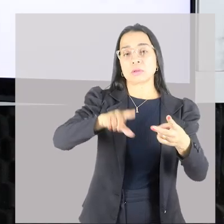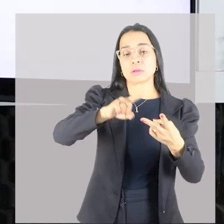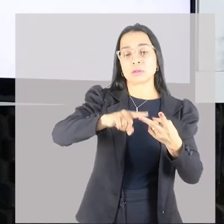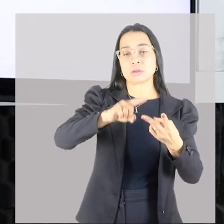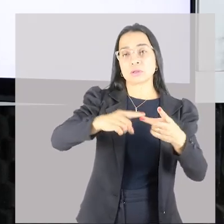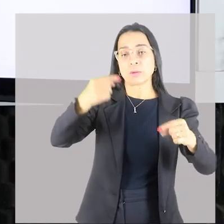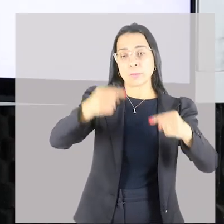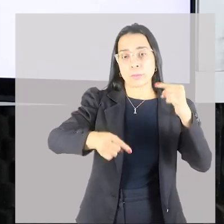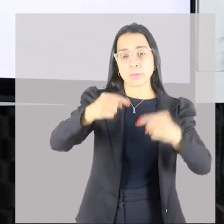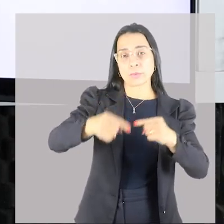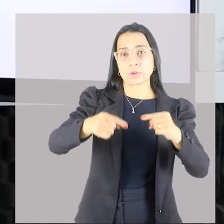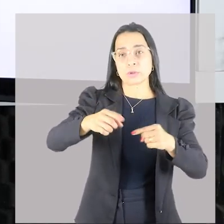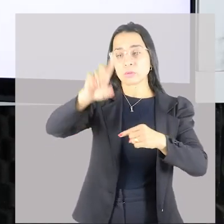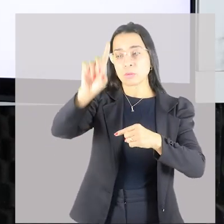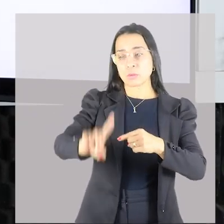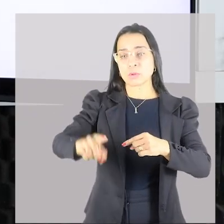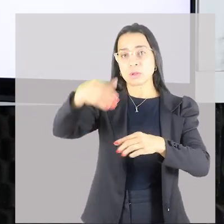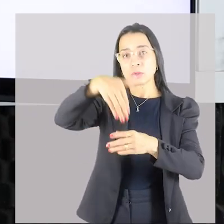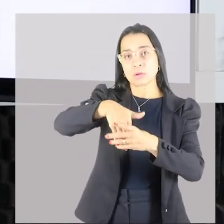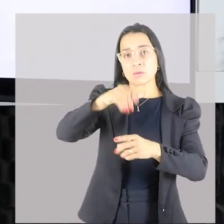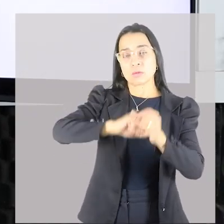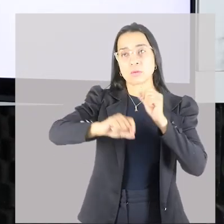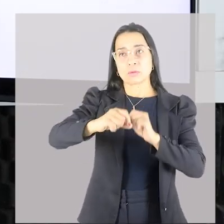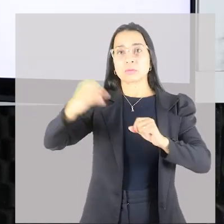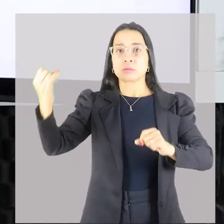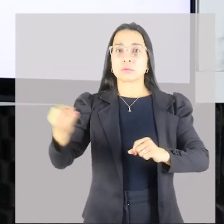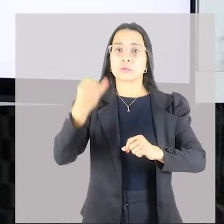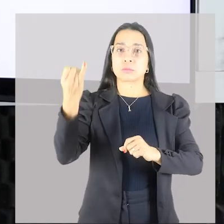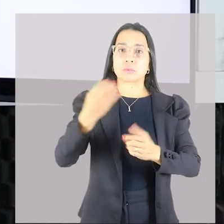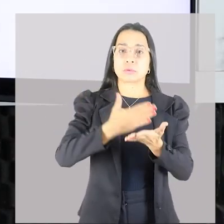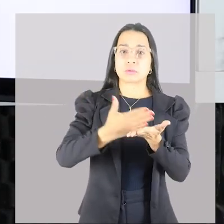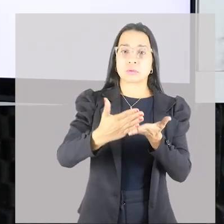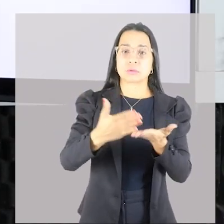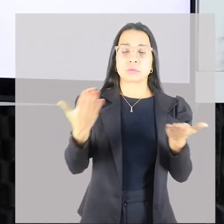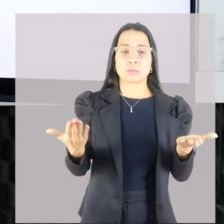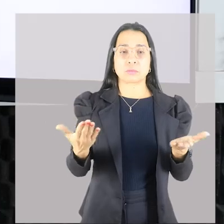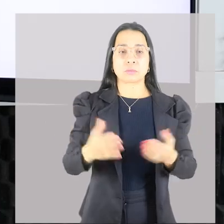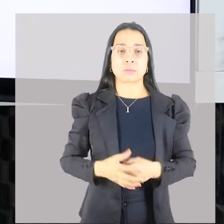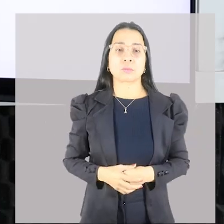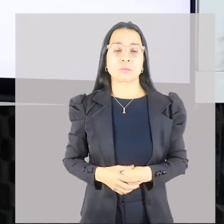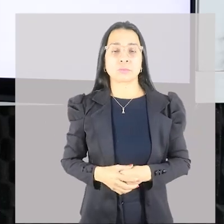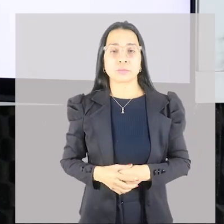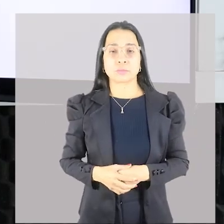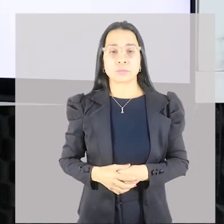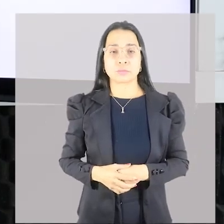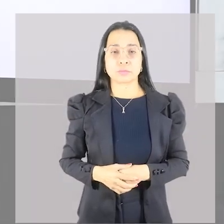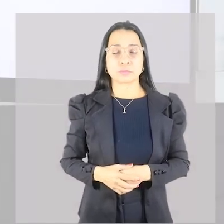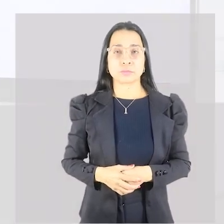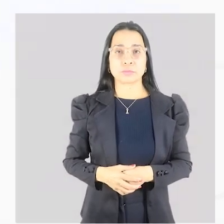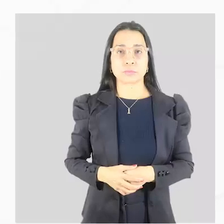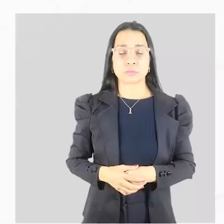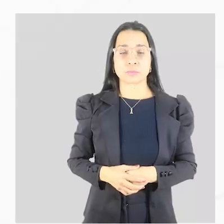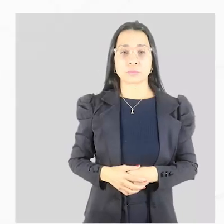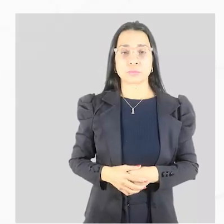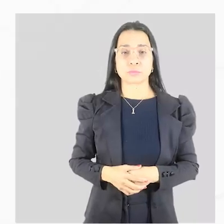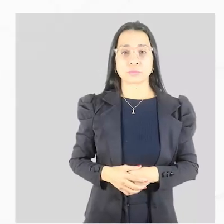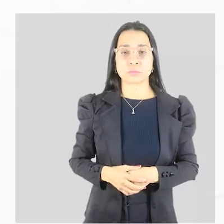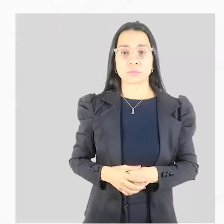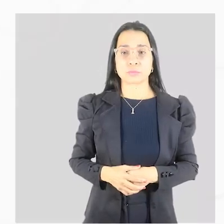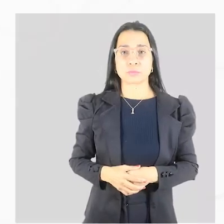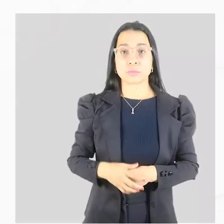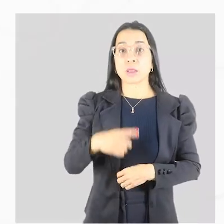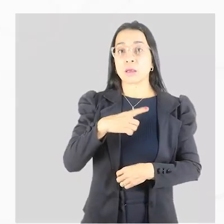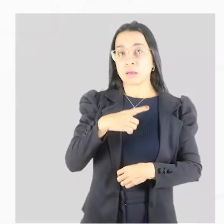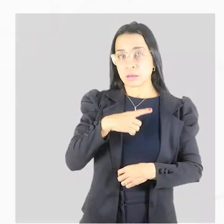voto, foram movimentos de extrema relevância lá no começo. Hoje em dia, nós temos movimentos de causas